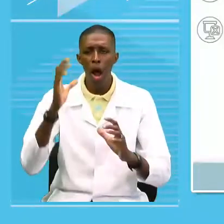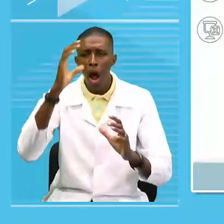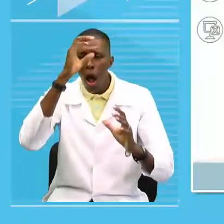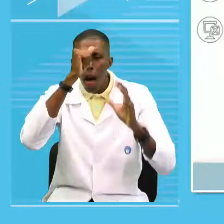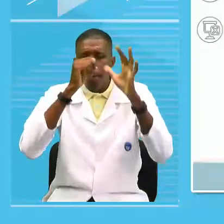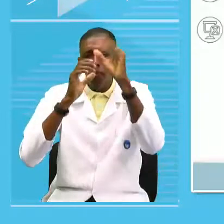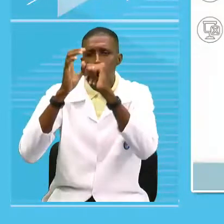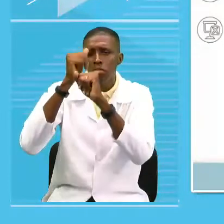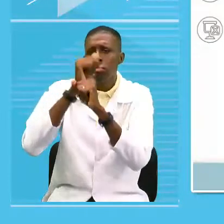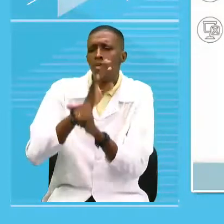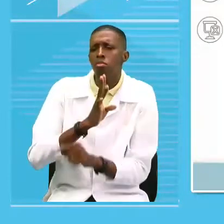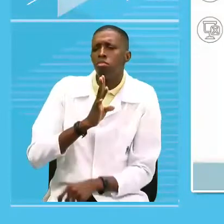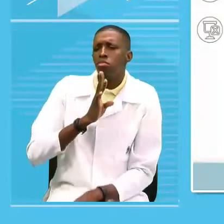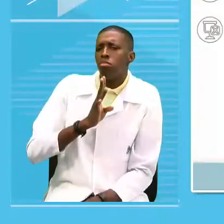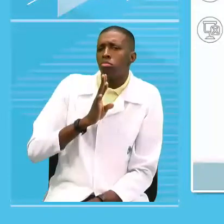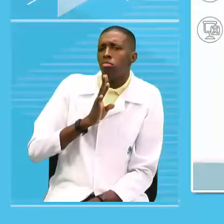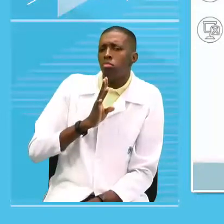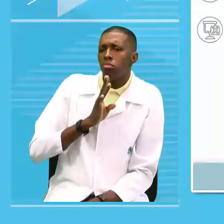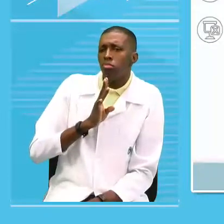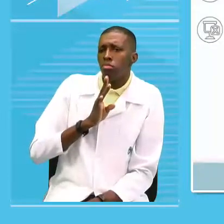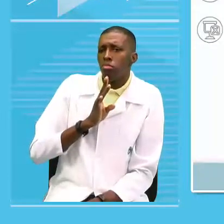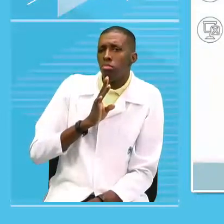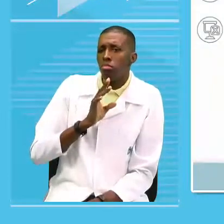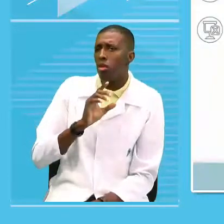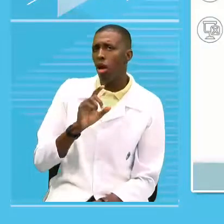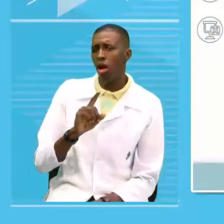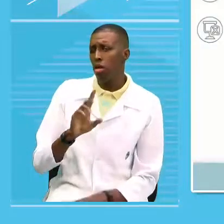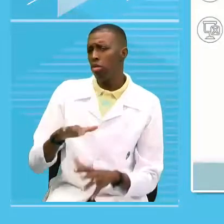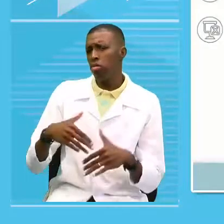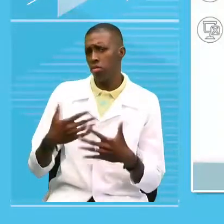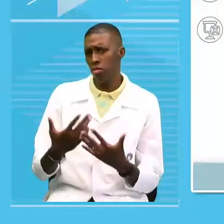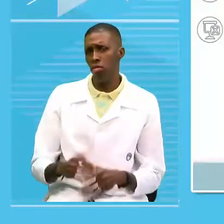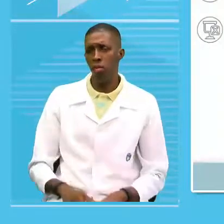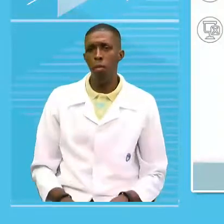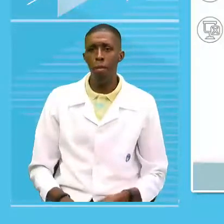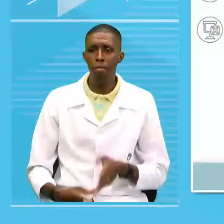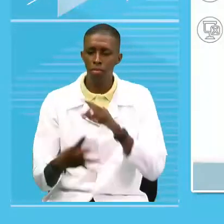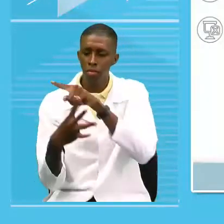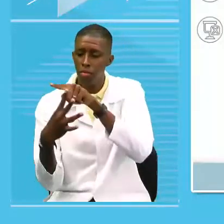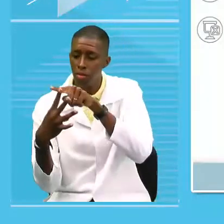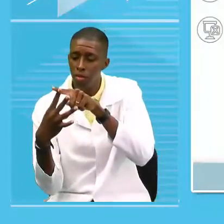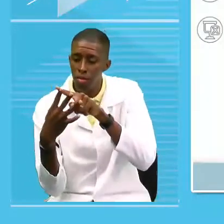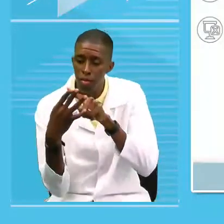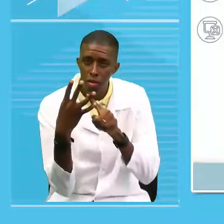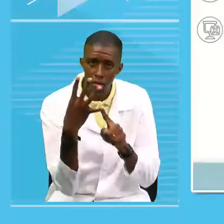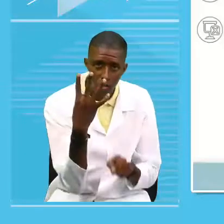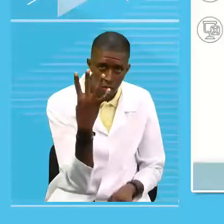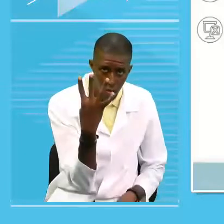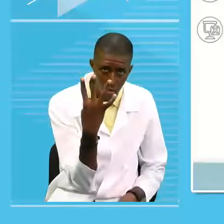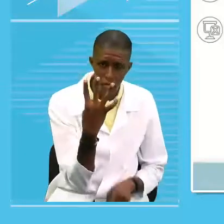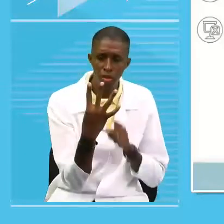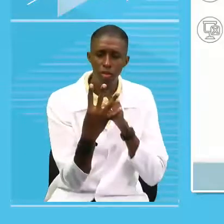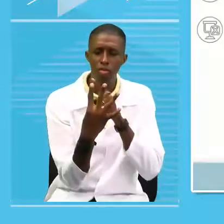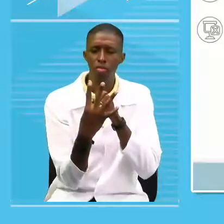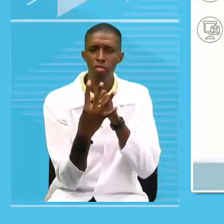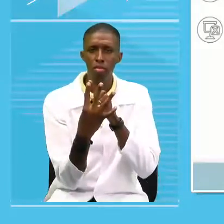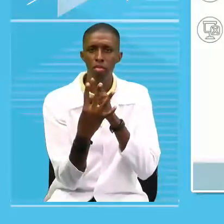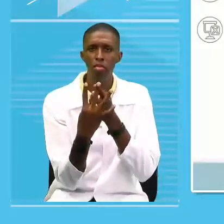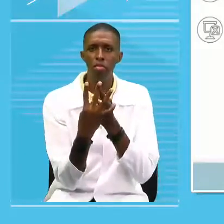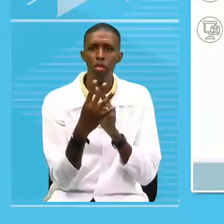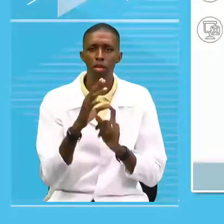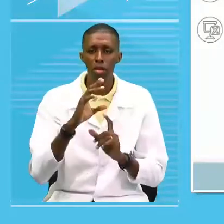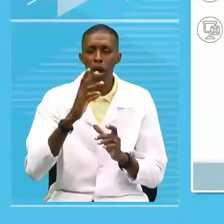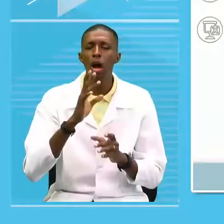então esse tipo de aprendizagem não Visa apenas a aquisição de saberes mas o domínio dos próprios instrumentos